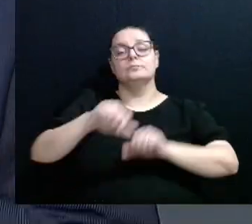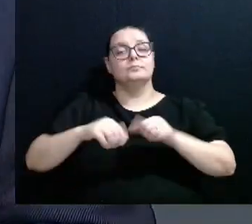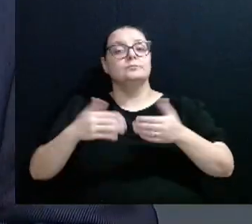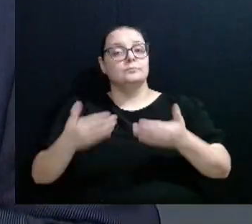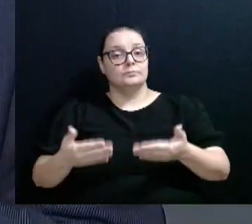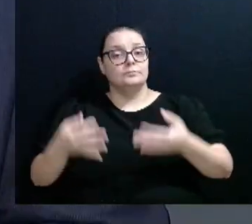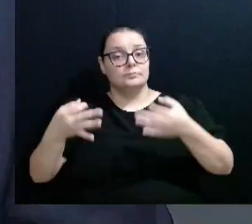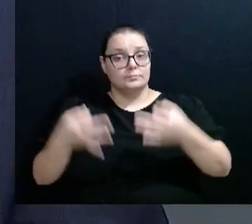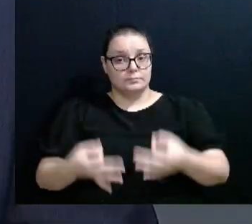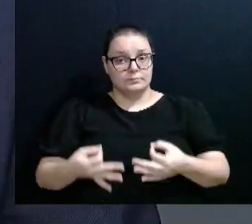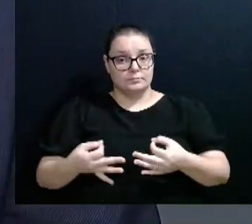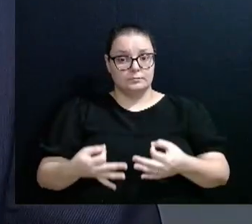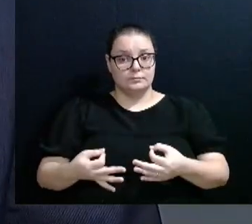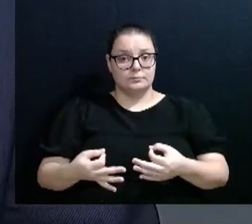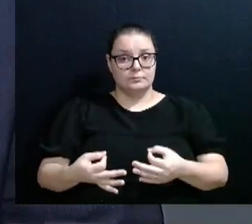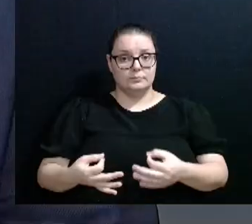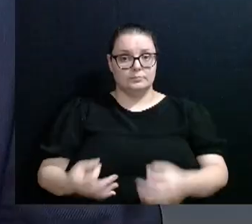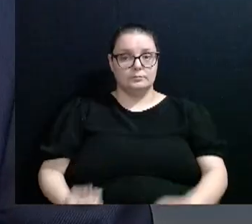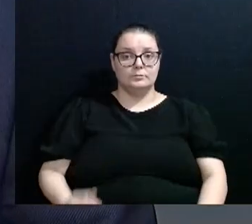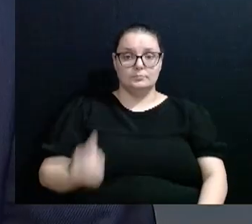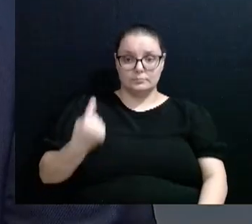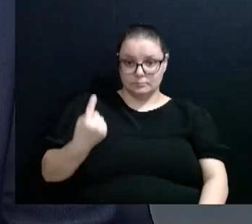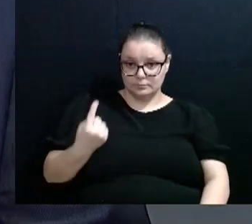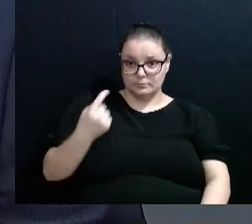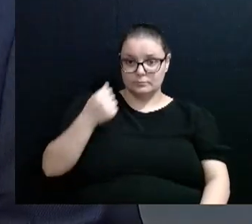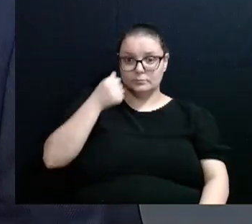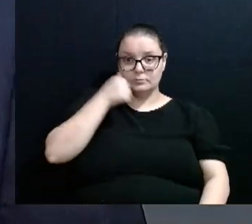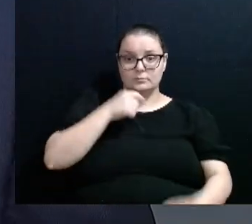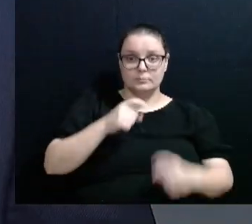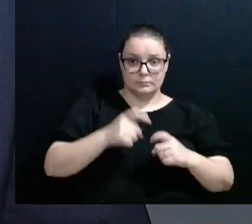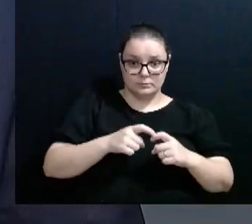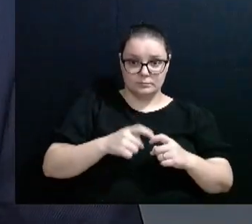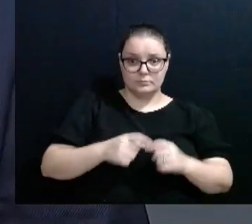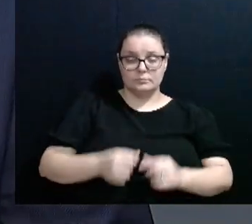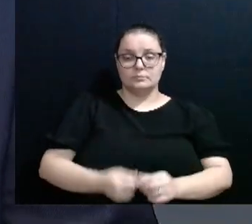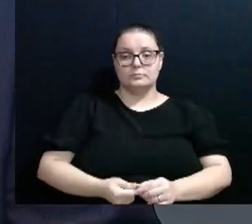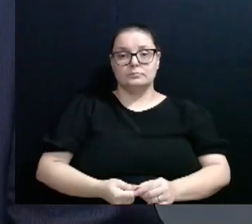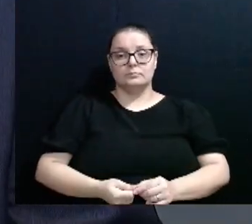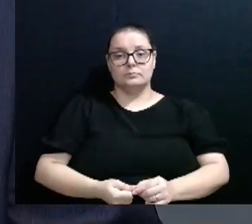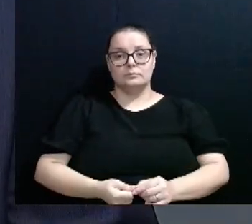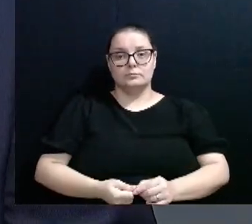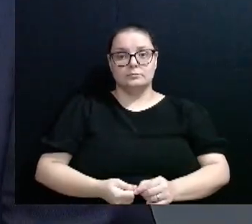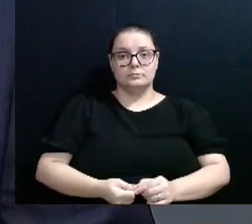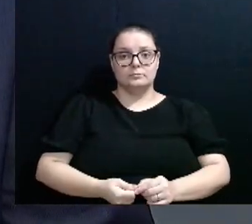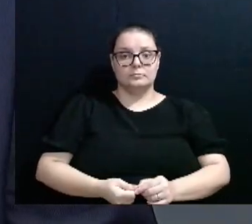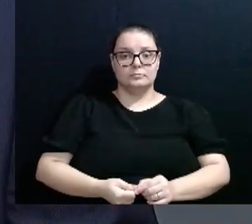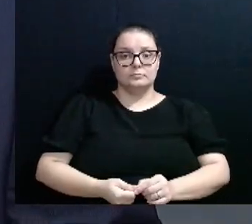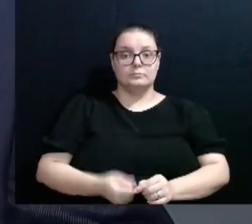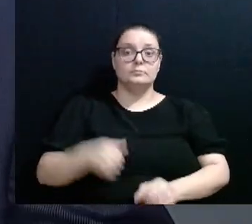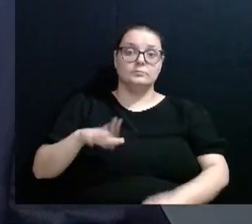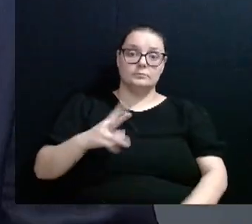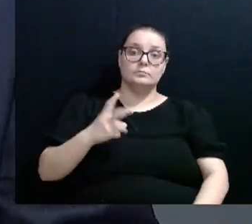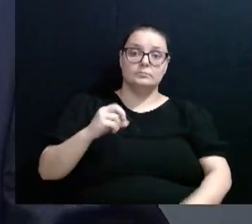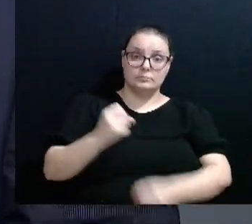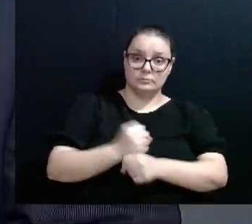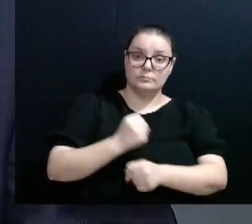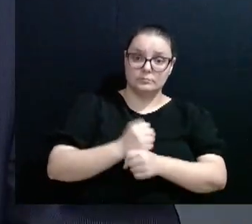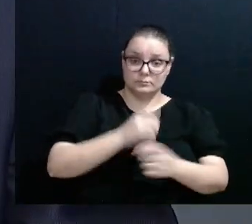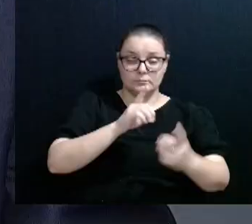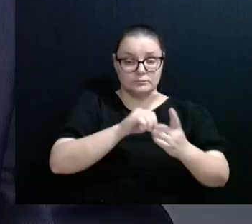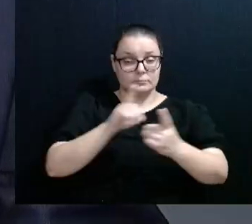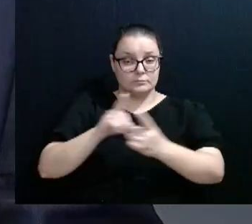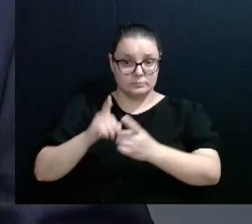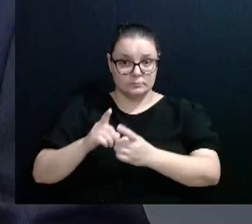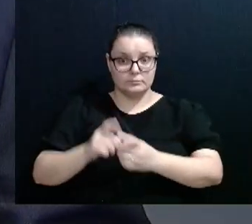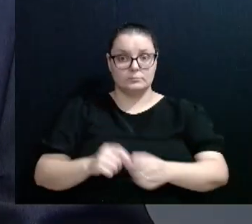sobre uma médica, tá? O caso é sobre essa médica que está lá há mais de 20 anos atendendo. É uma ginecologista